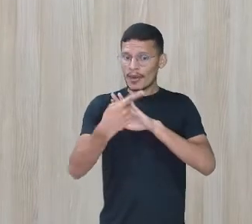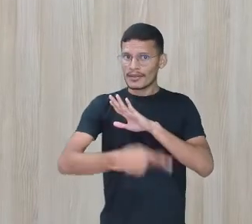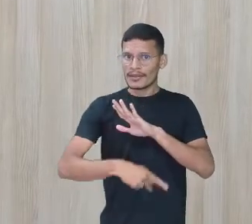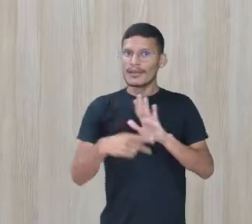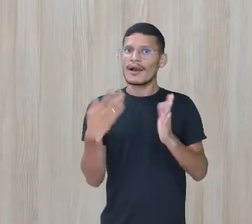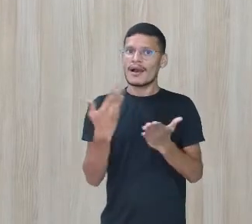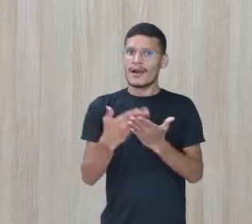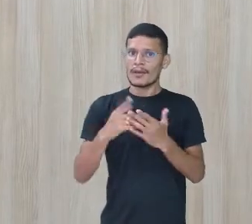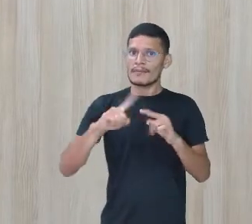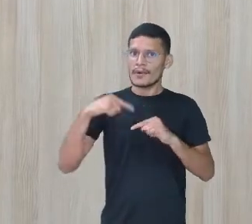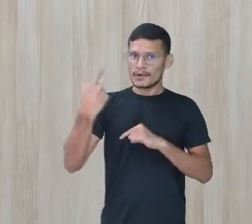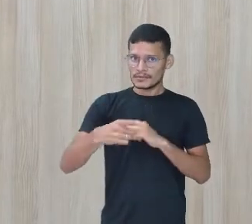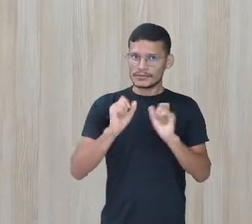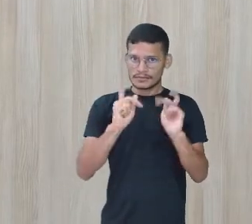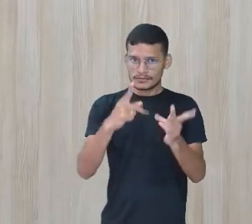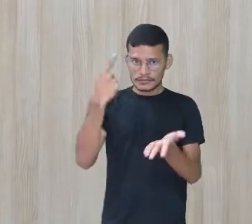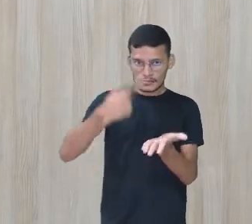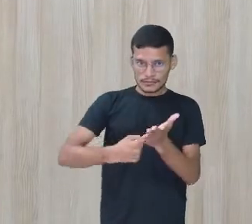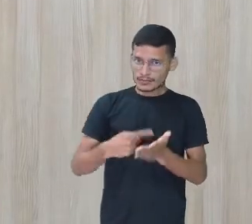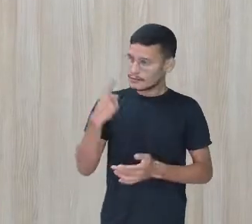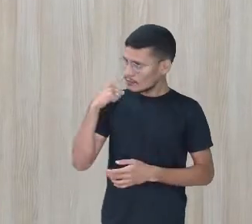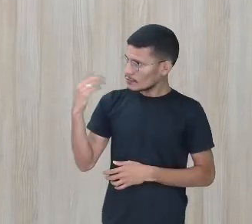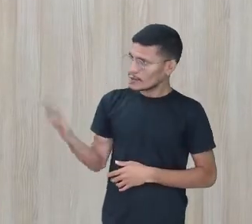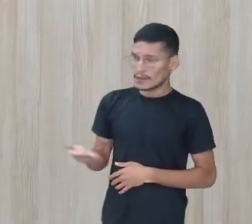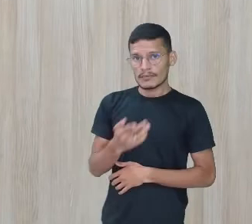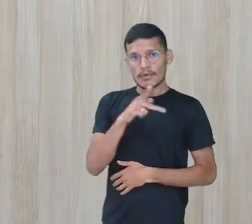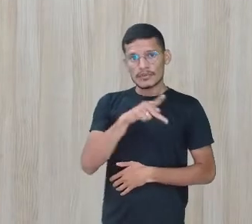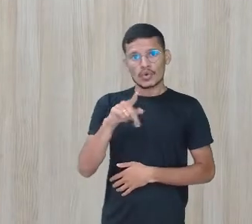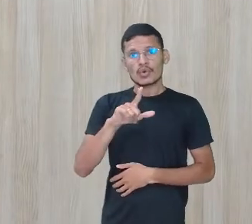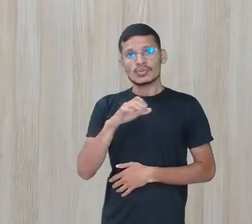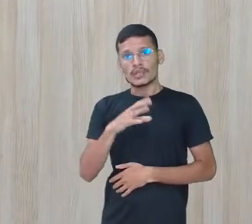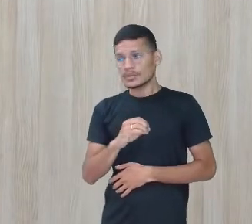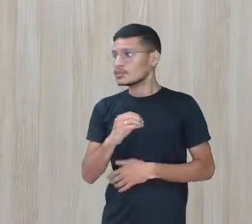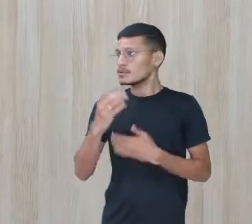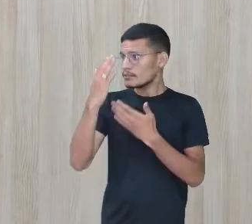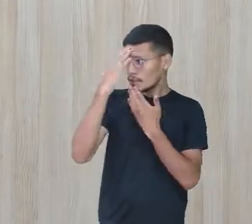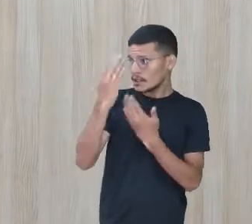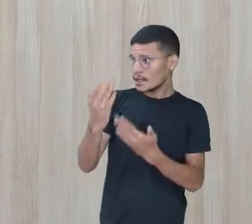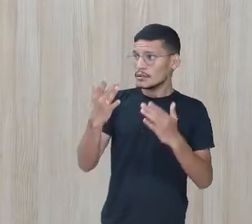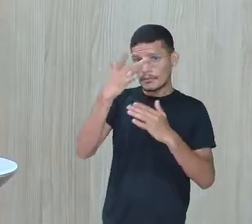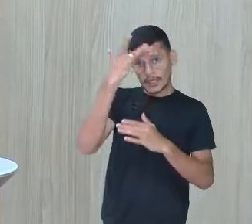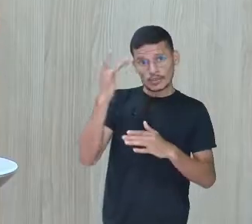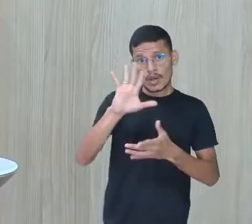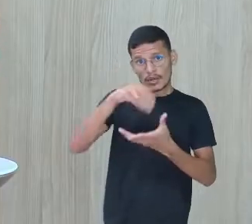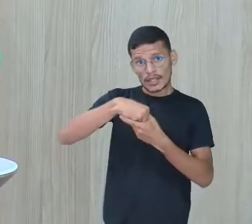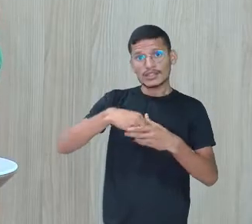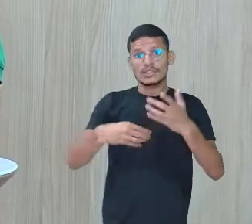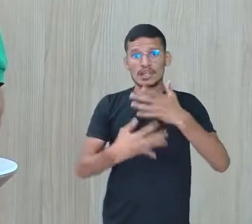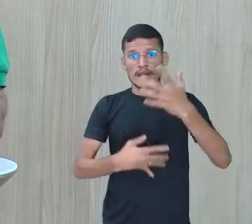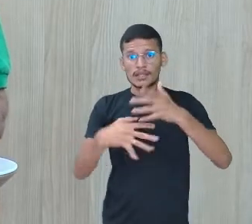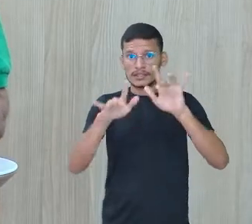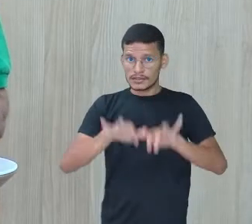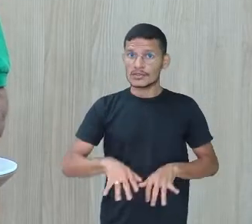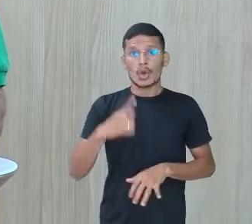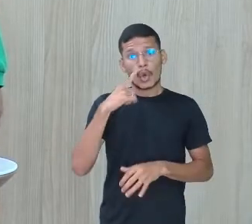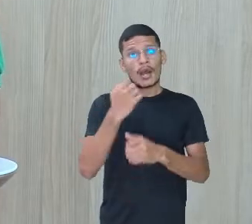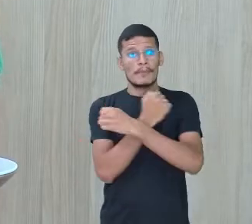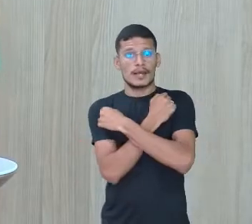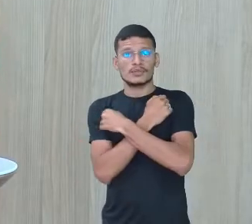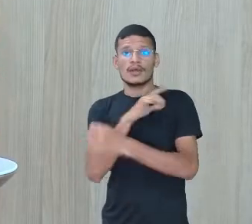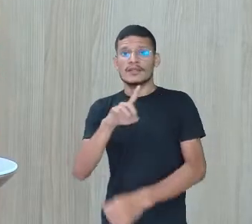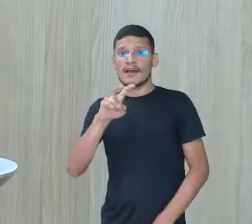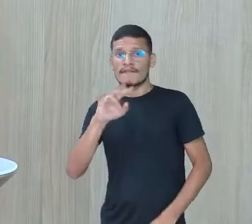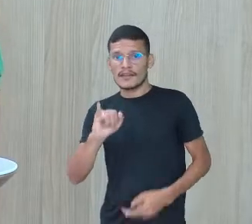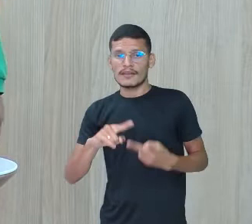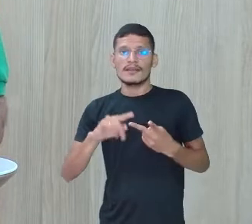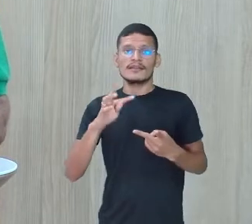aula, beleza? Fica combinado. Professor Luciano, obrigado aí, obrigado a todos que estiveram aí no chat. Aí conversando. Só mandar aqui um abraço para o Davi, para a